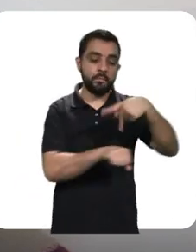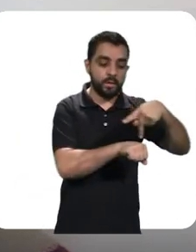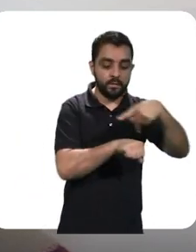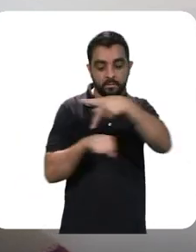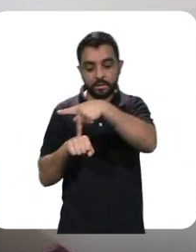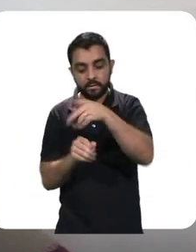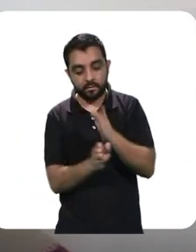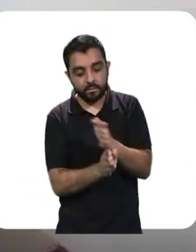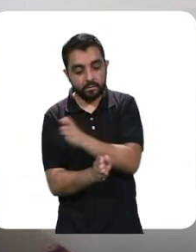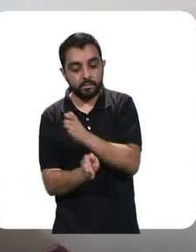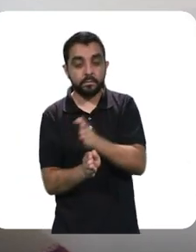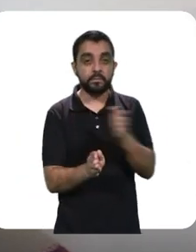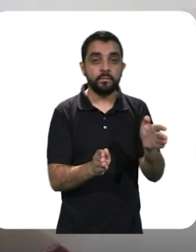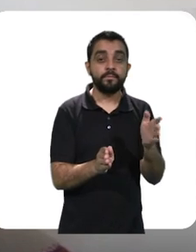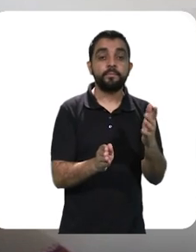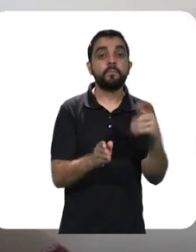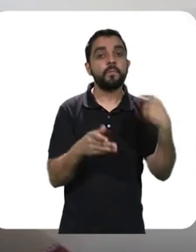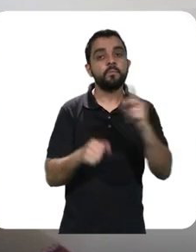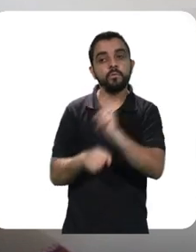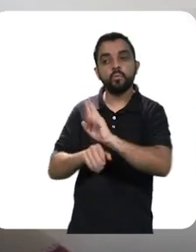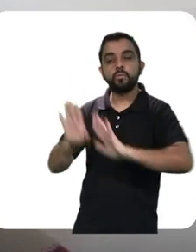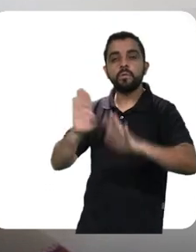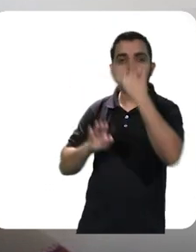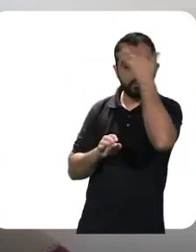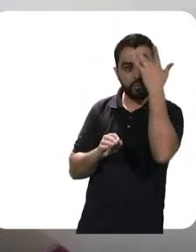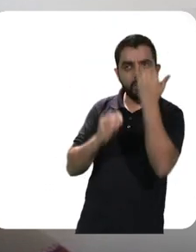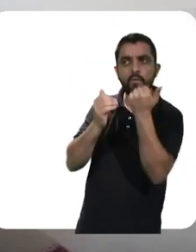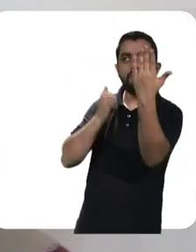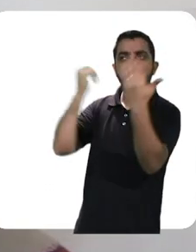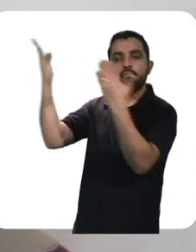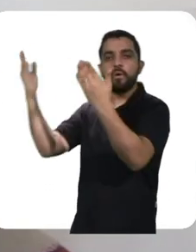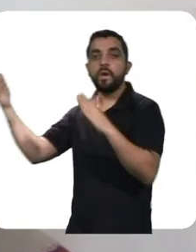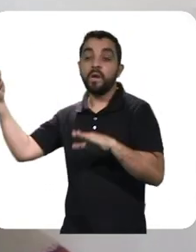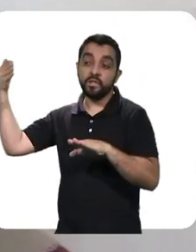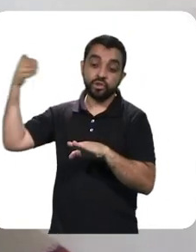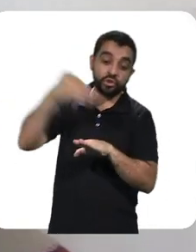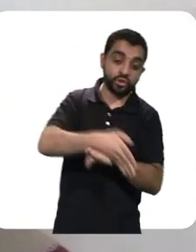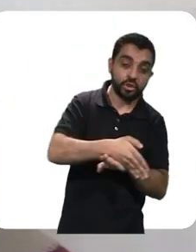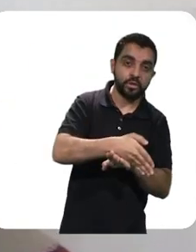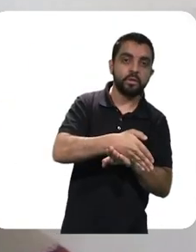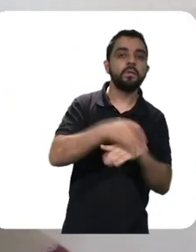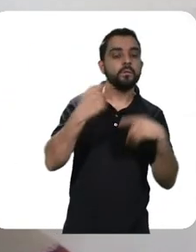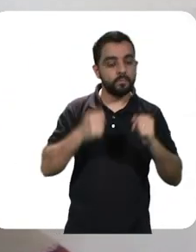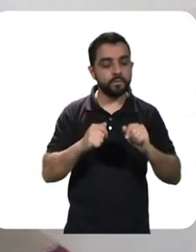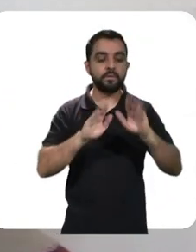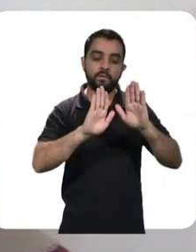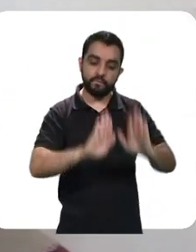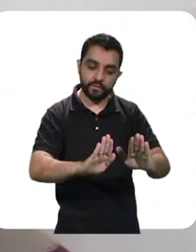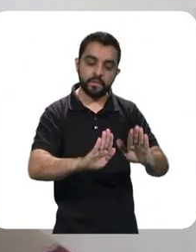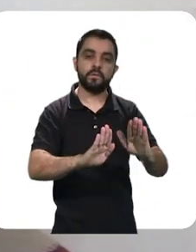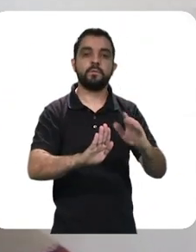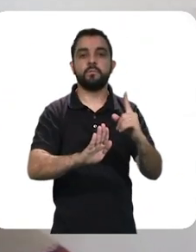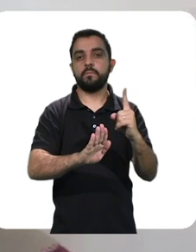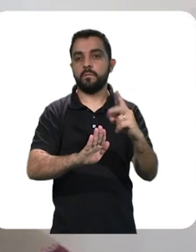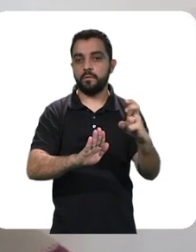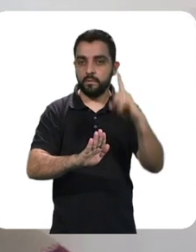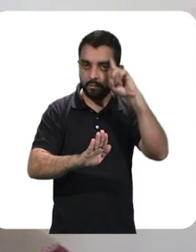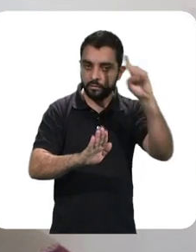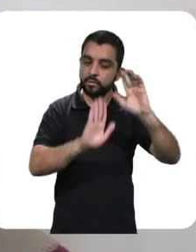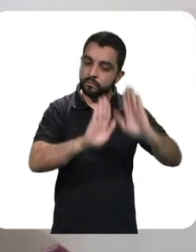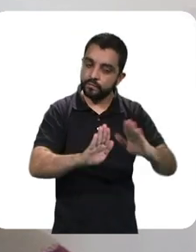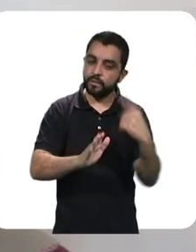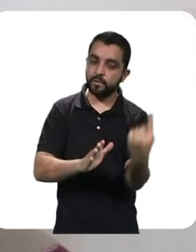é importante? Então, com certeza, as pessoas que chegaram de fora, elas precisariam ter ido para essa quarentena. O problema